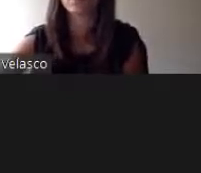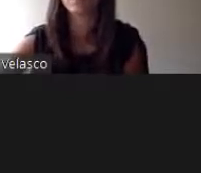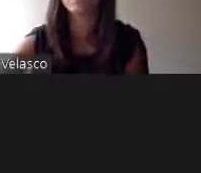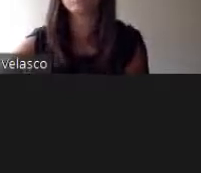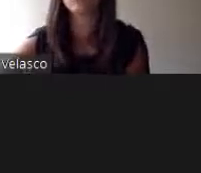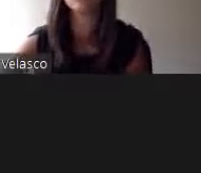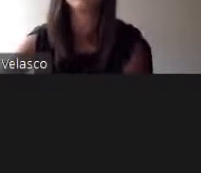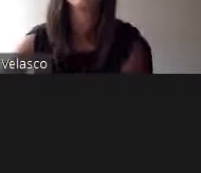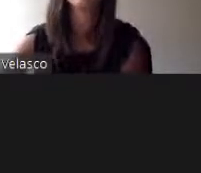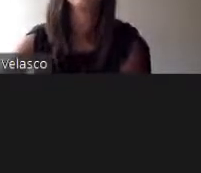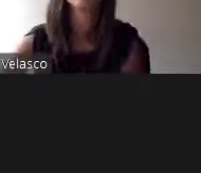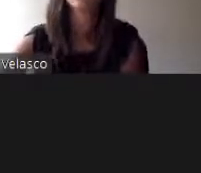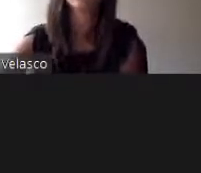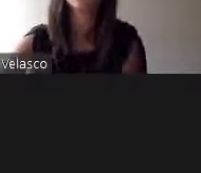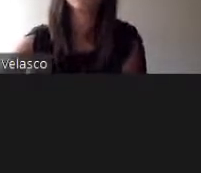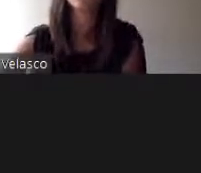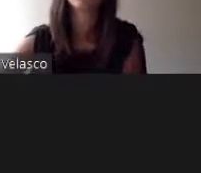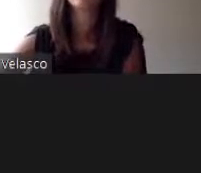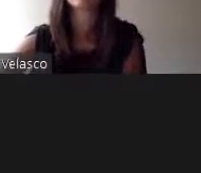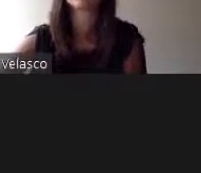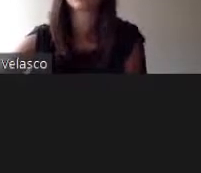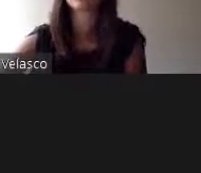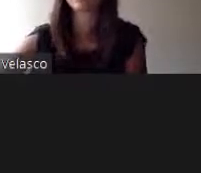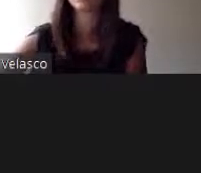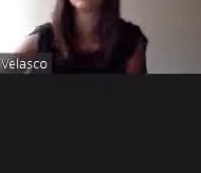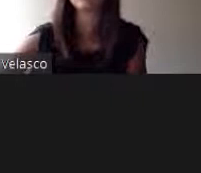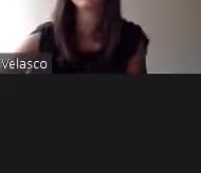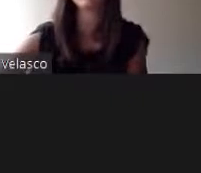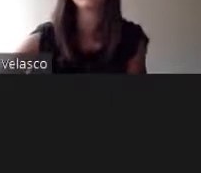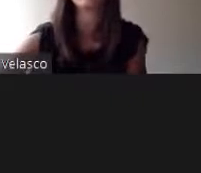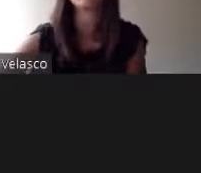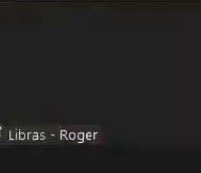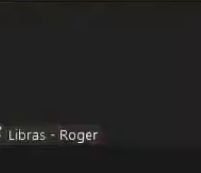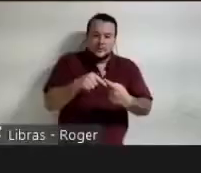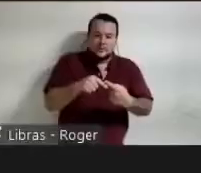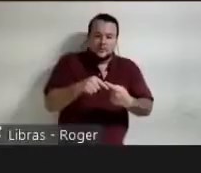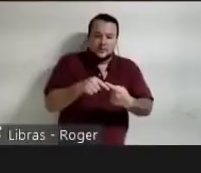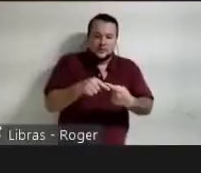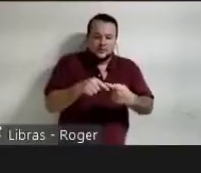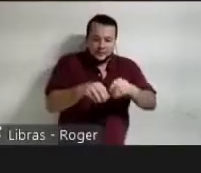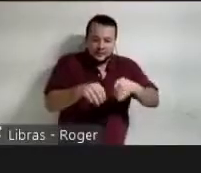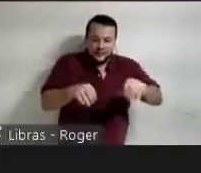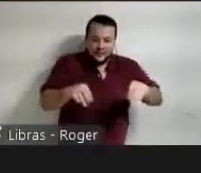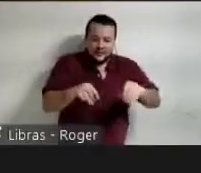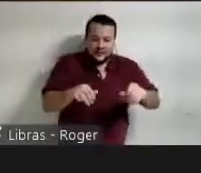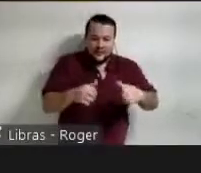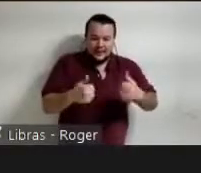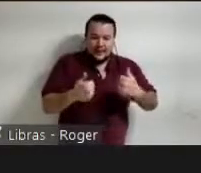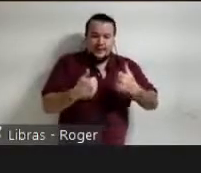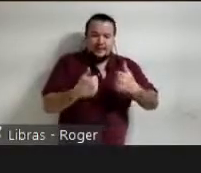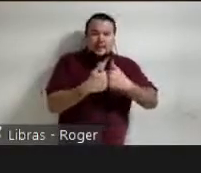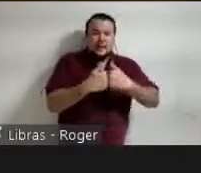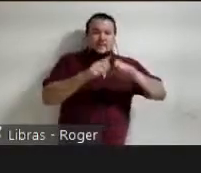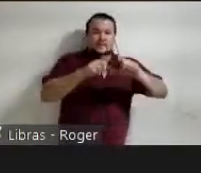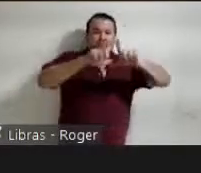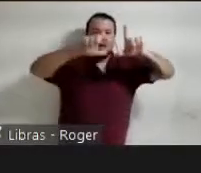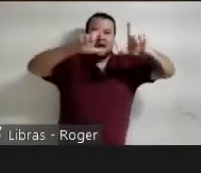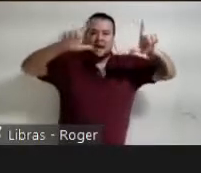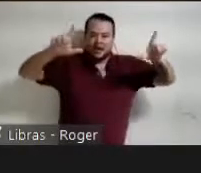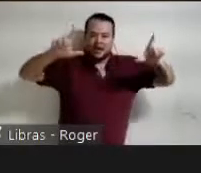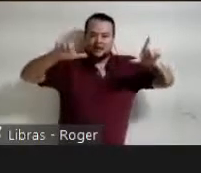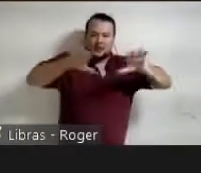processo de rehabilitação do suelo portuário e da fachada marítima patrimonial de Punta Arenas em um espaço